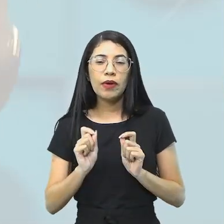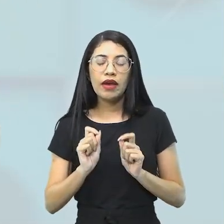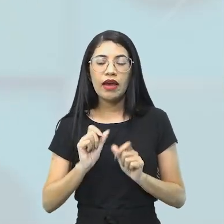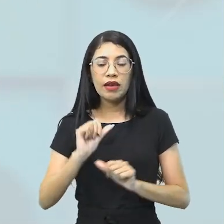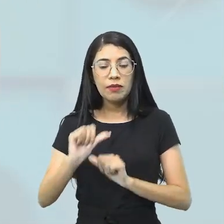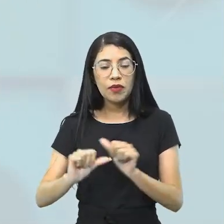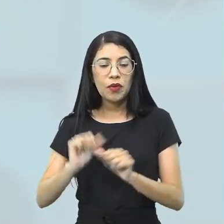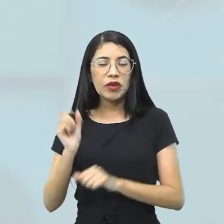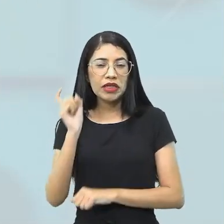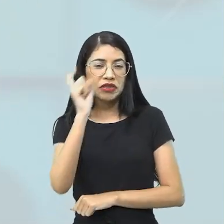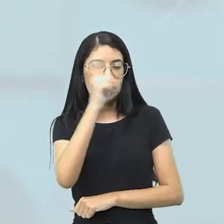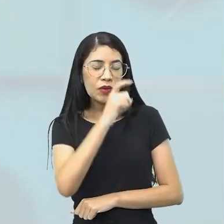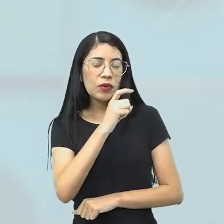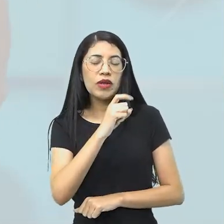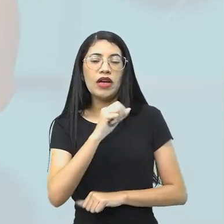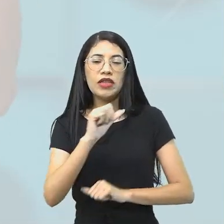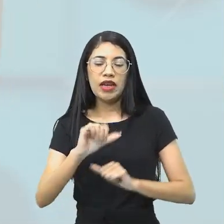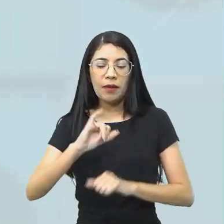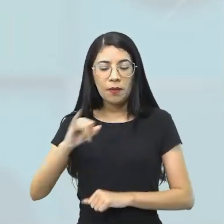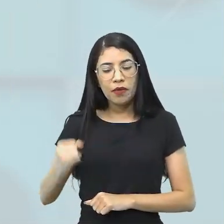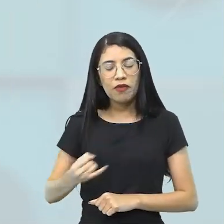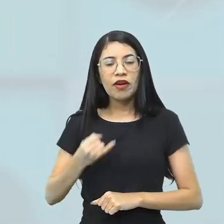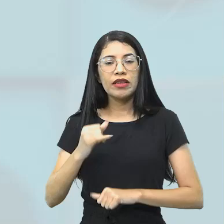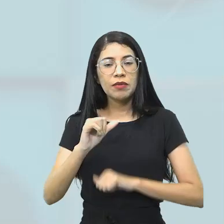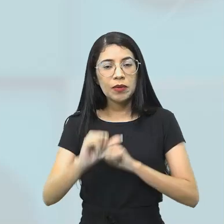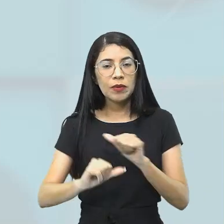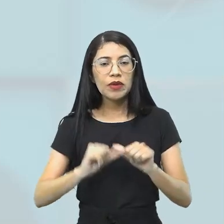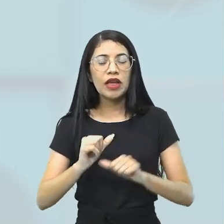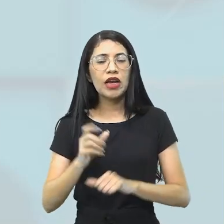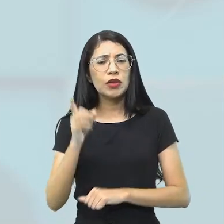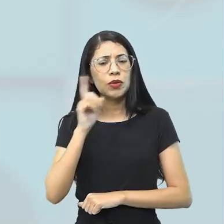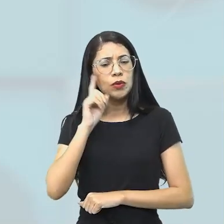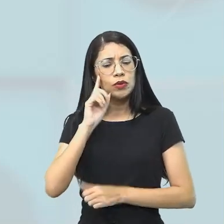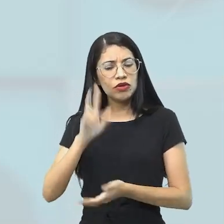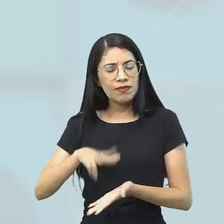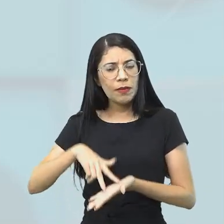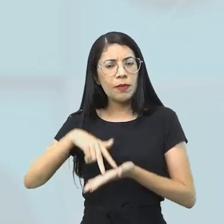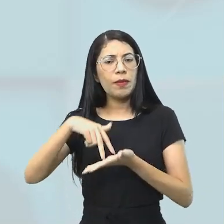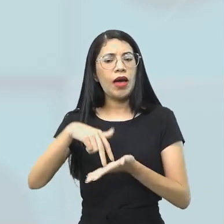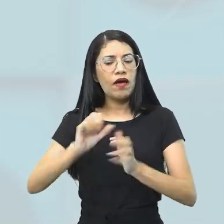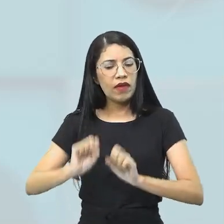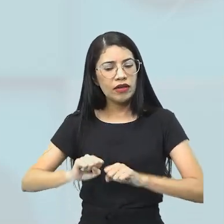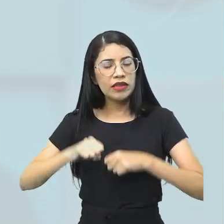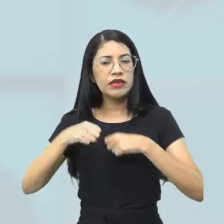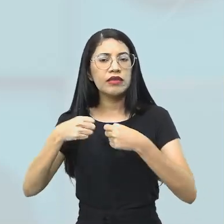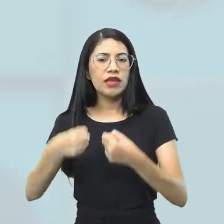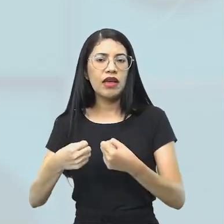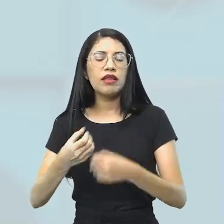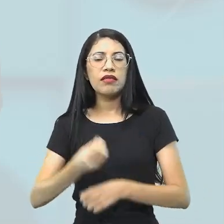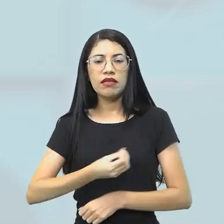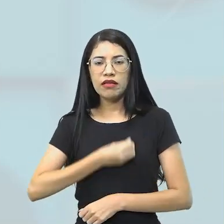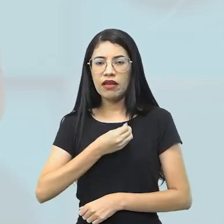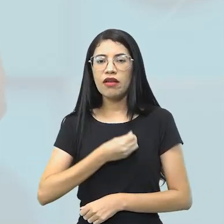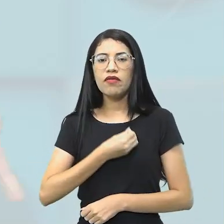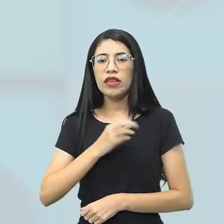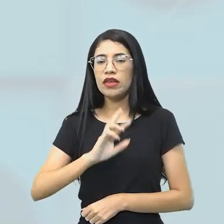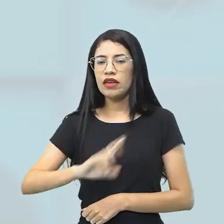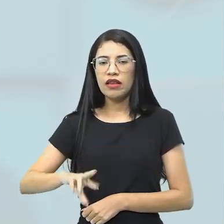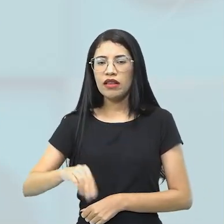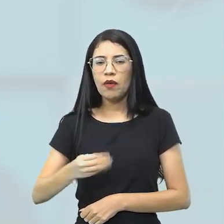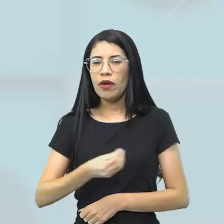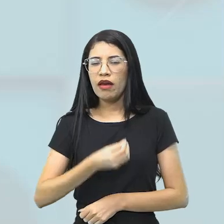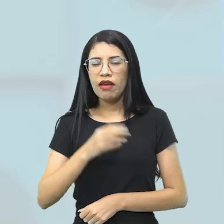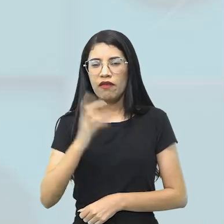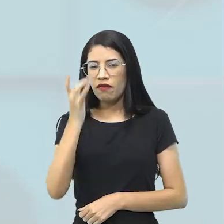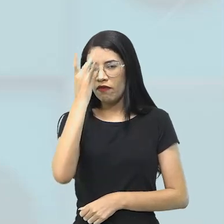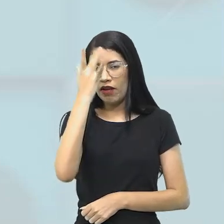e consegue tirar uma graça e todos os dias levantar firme para enfrentar a vida que não é fácil